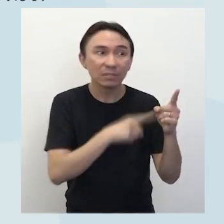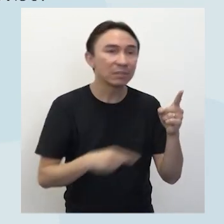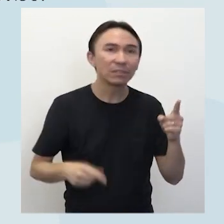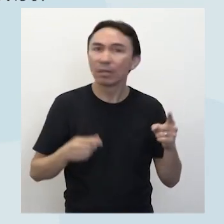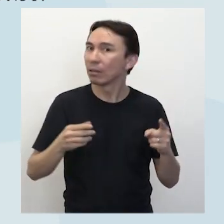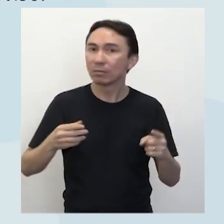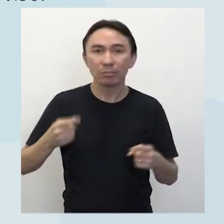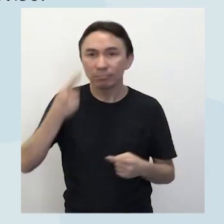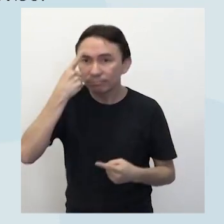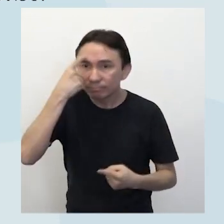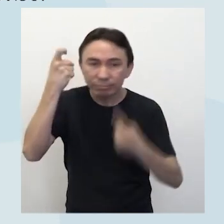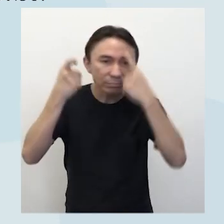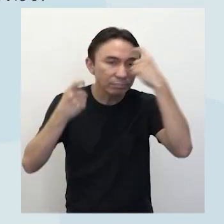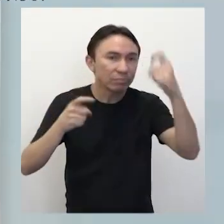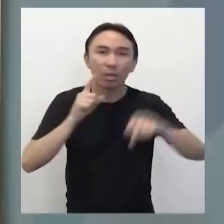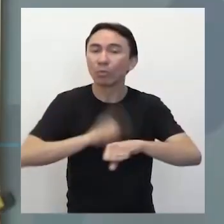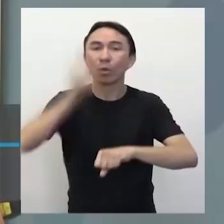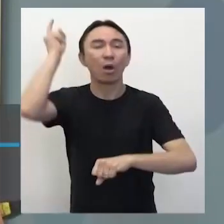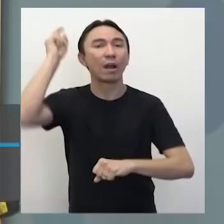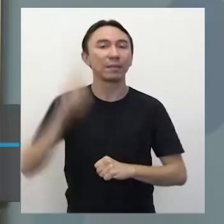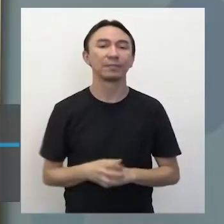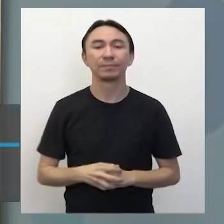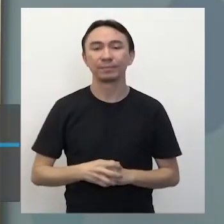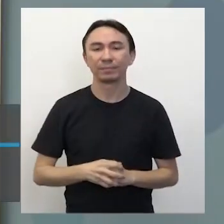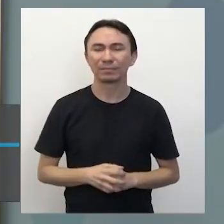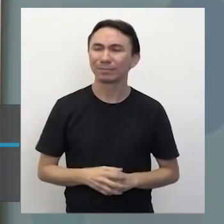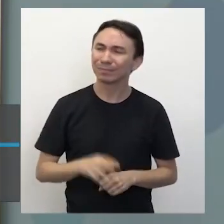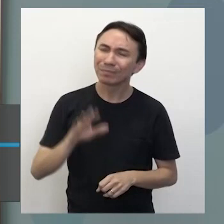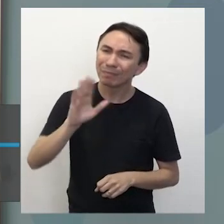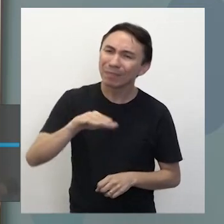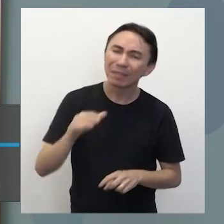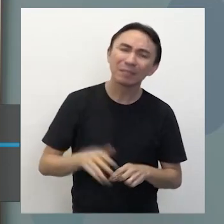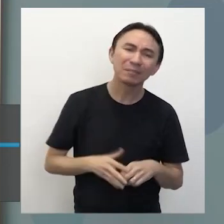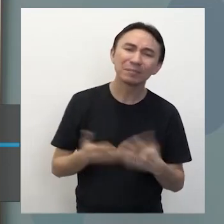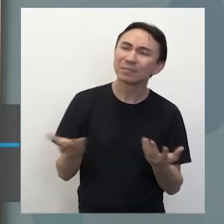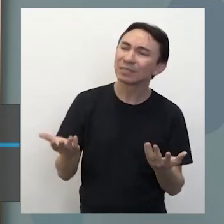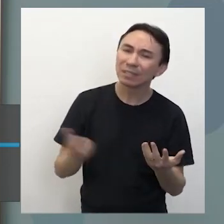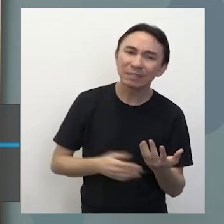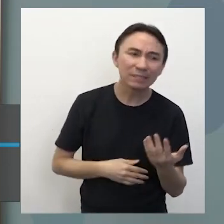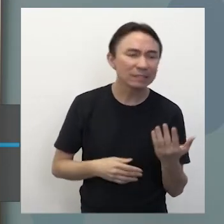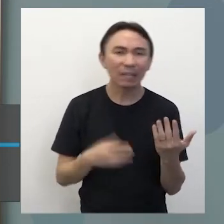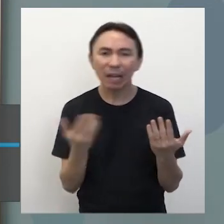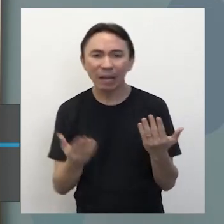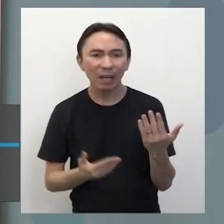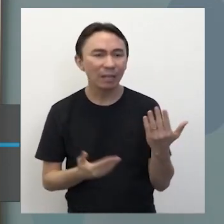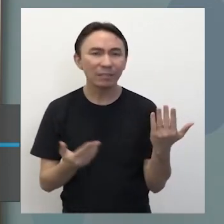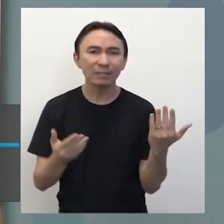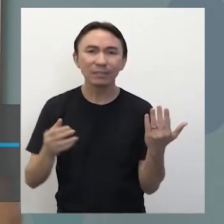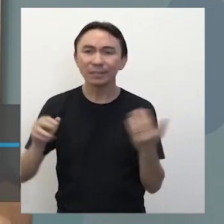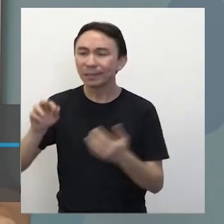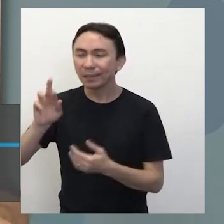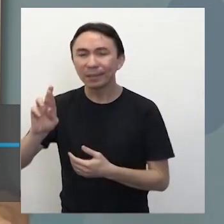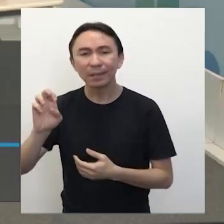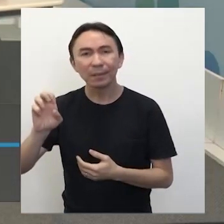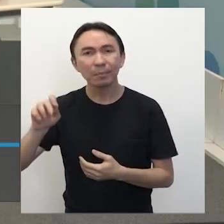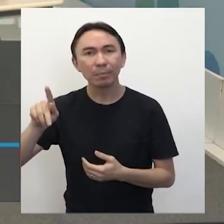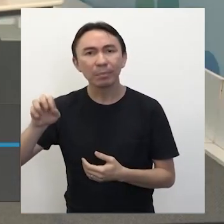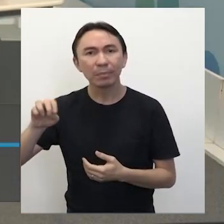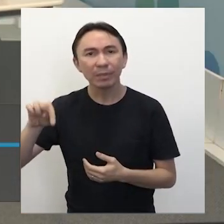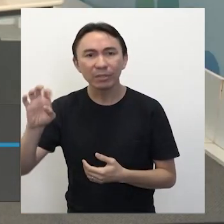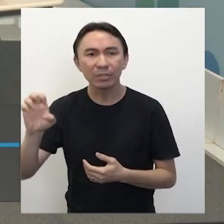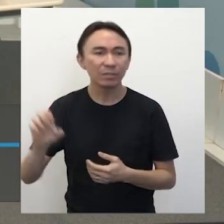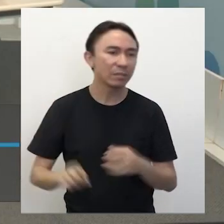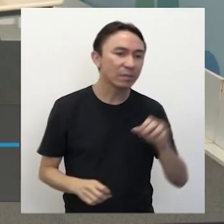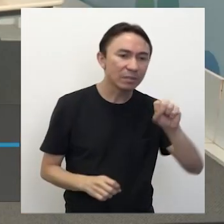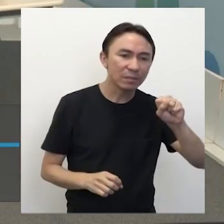improviso. Então, professora Tayana, me responda, qual é a diferença entre um slammer e um repentista? Olha, na